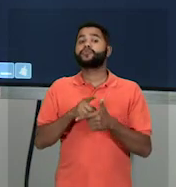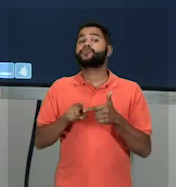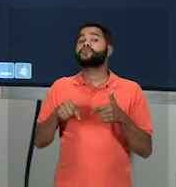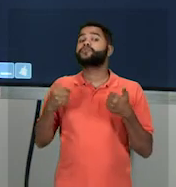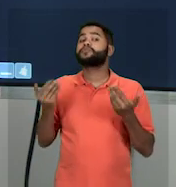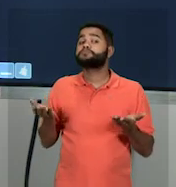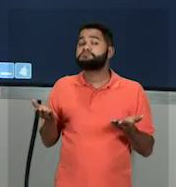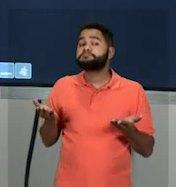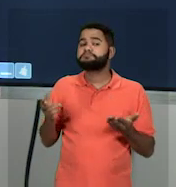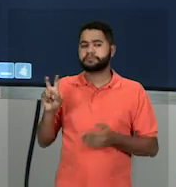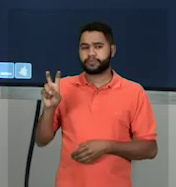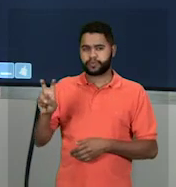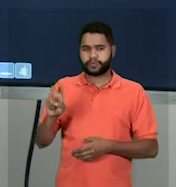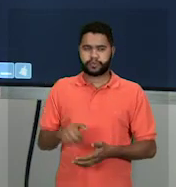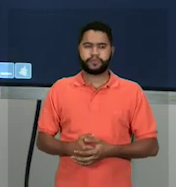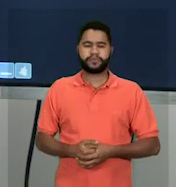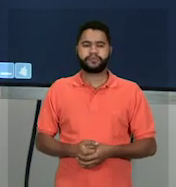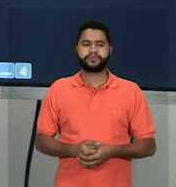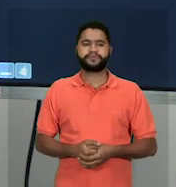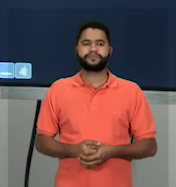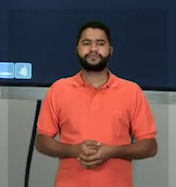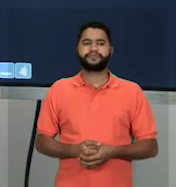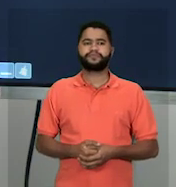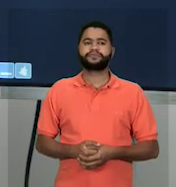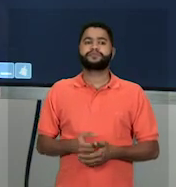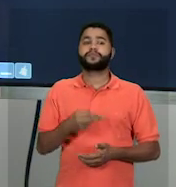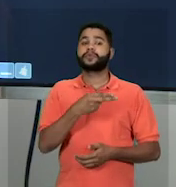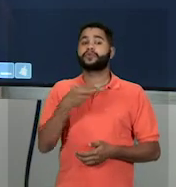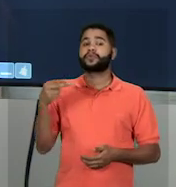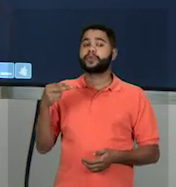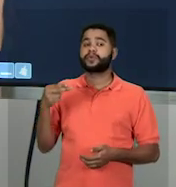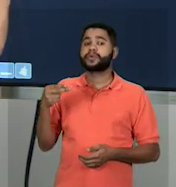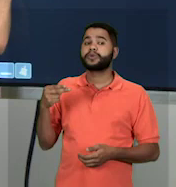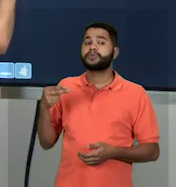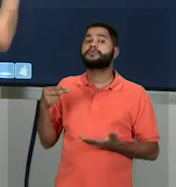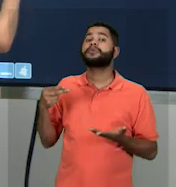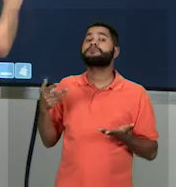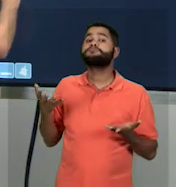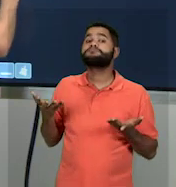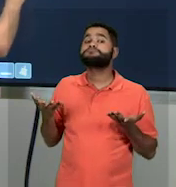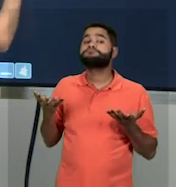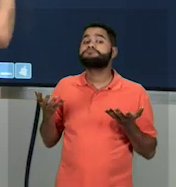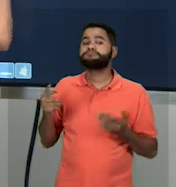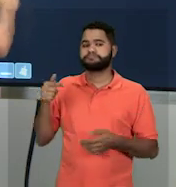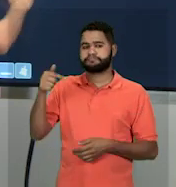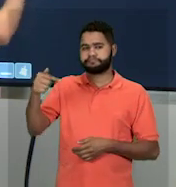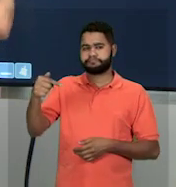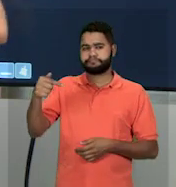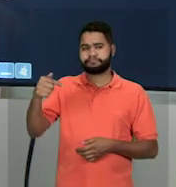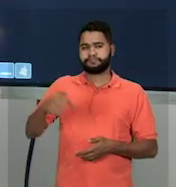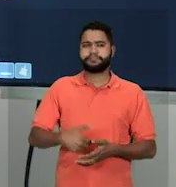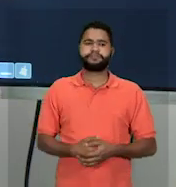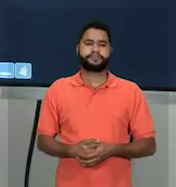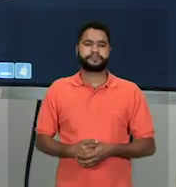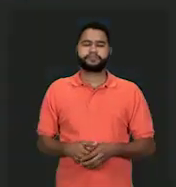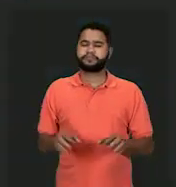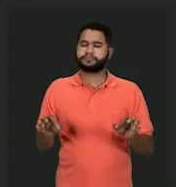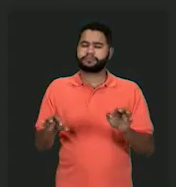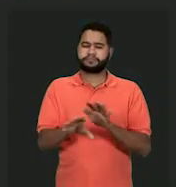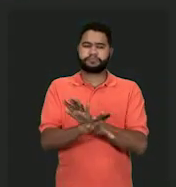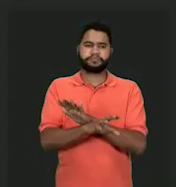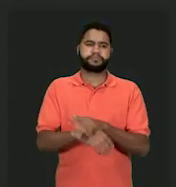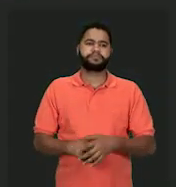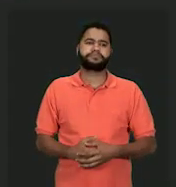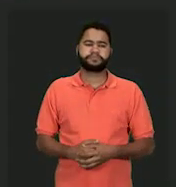por quanto posso 5/35 dividido por 5 Qual é a mesma coisa com a turma 7 beleza